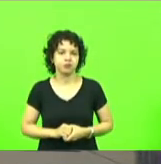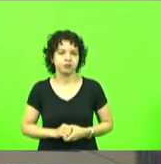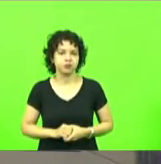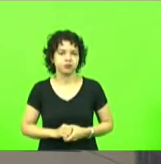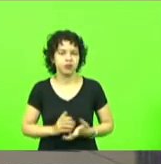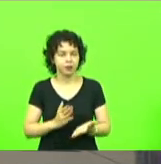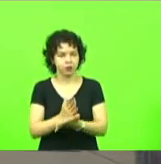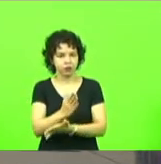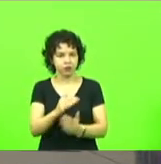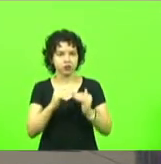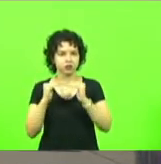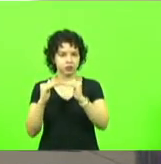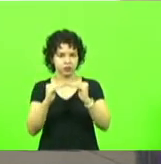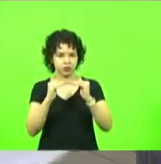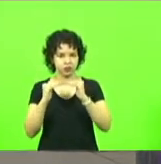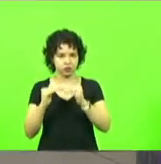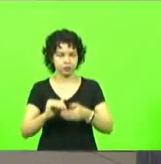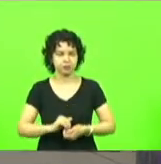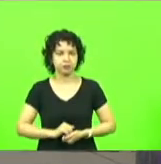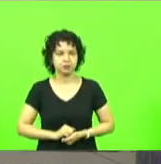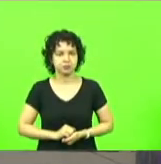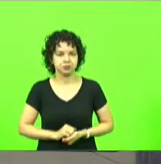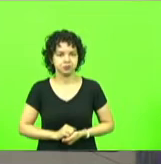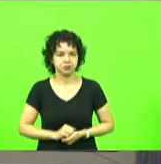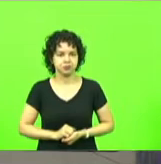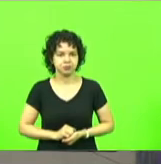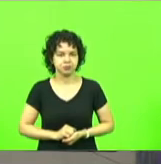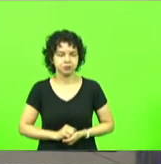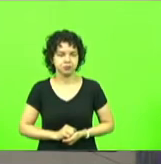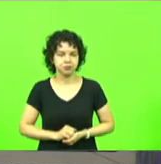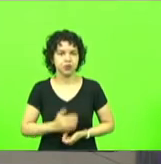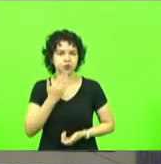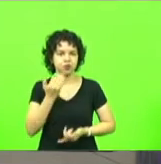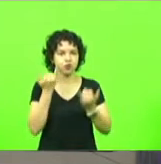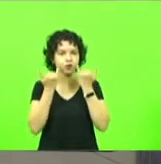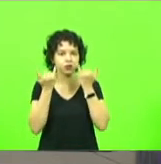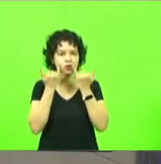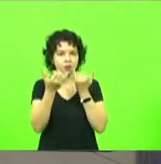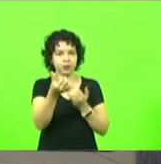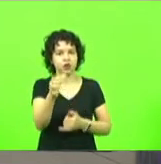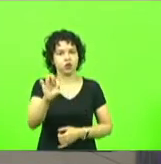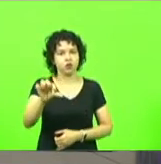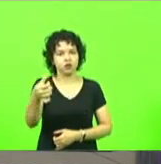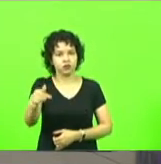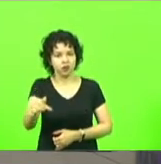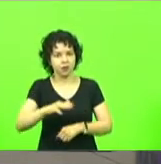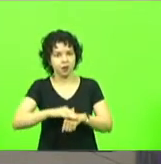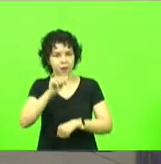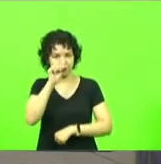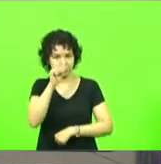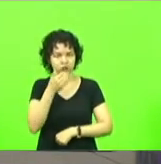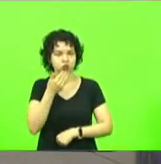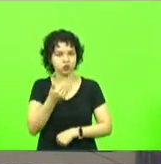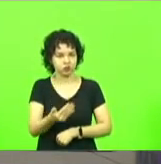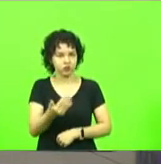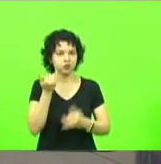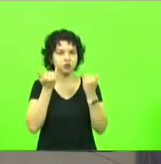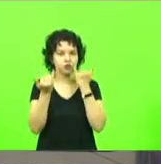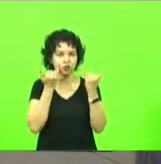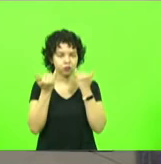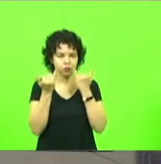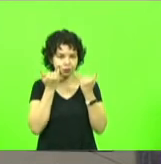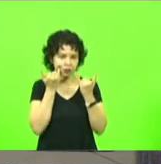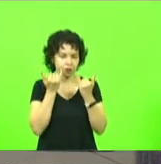aprovado por unanimidade pedido de informação 697 deputado João Amin solicitando ao